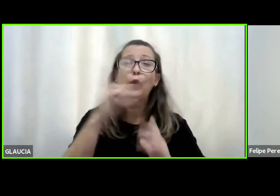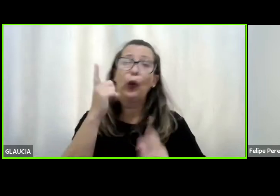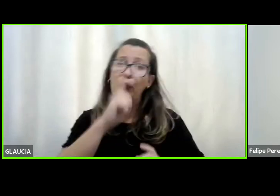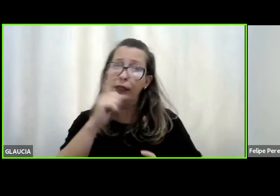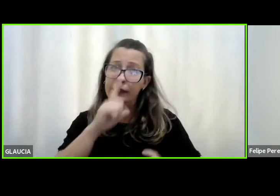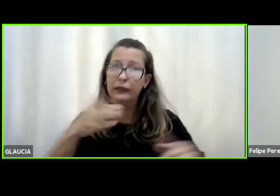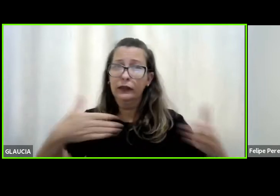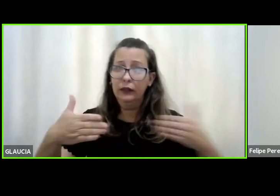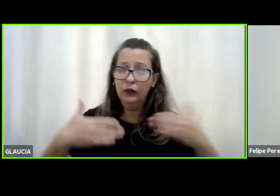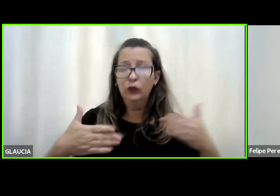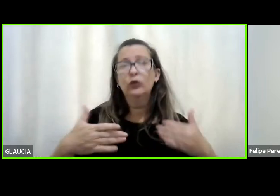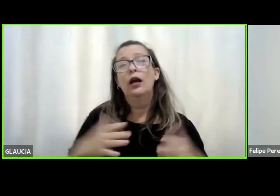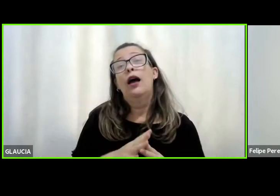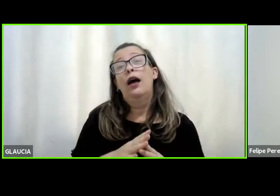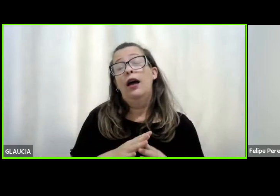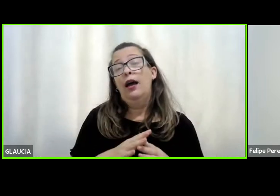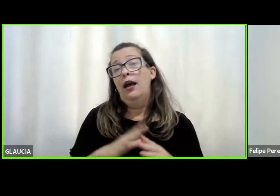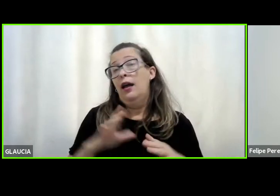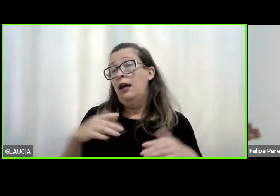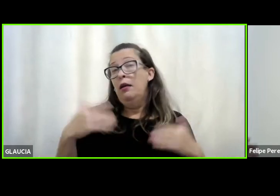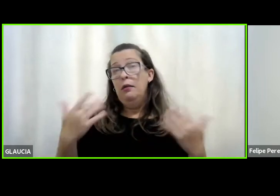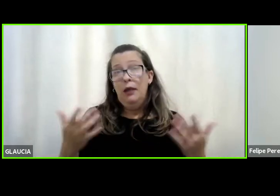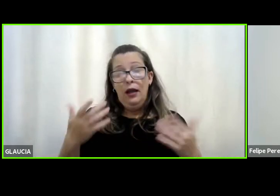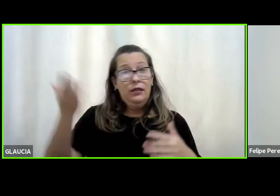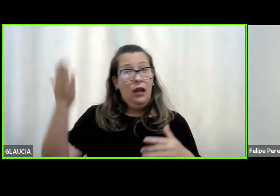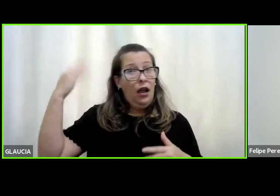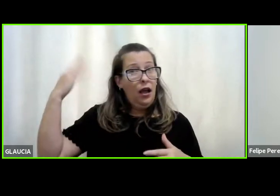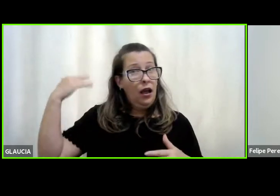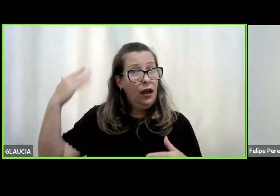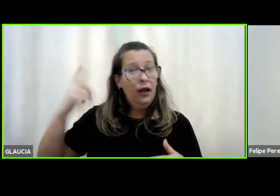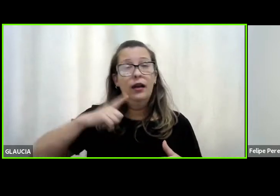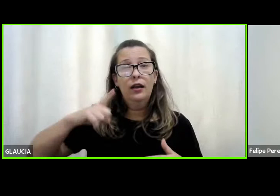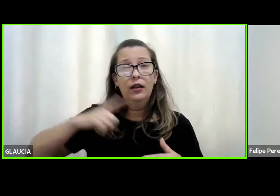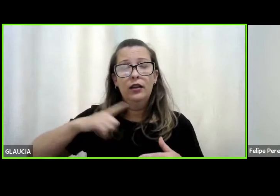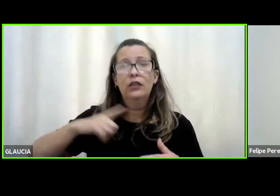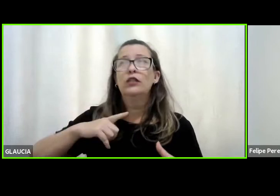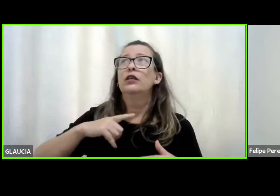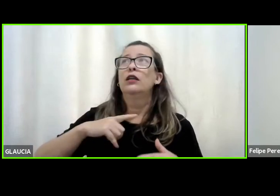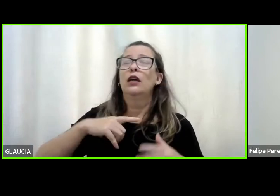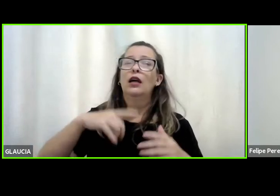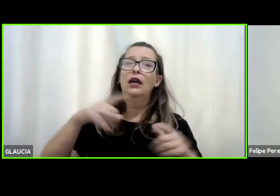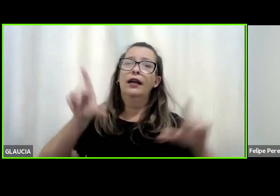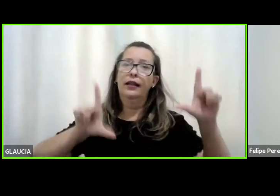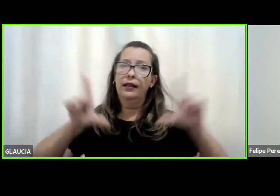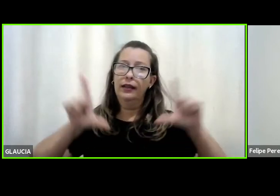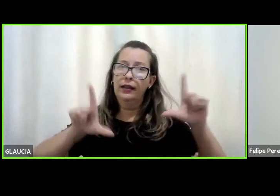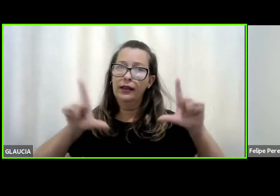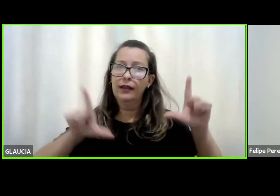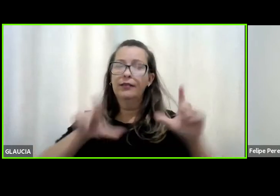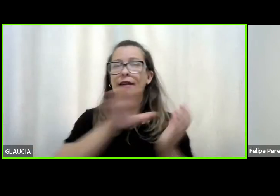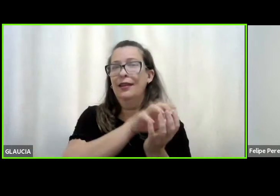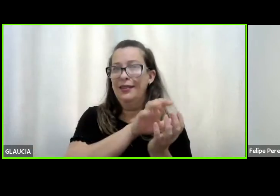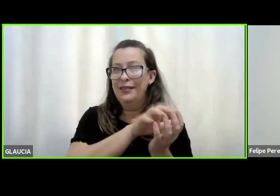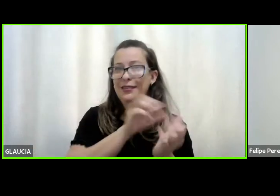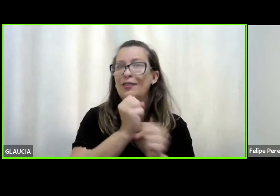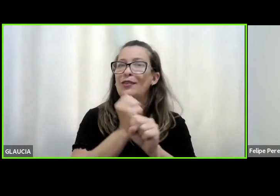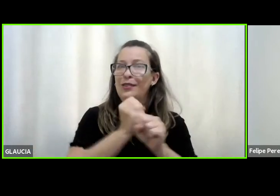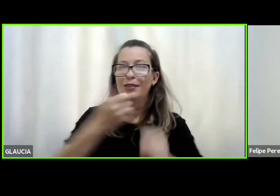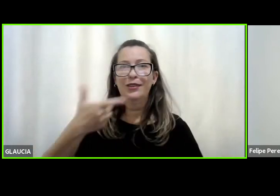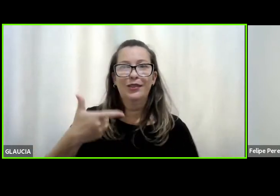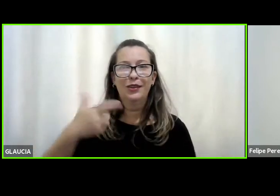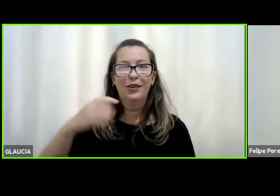E na televisão pública, né, na época lá na TV O Recife, em 2009, a gente percebia